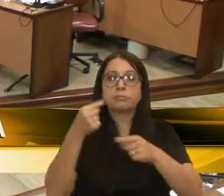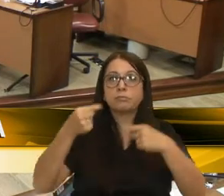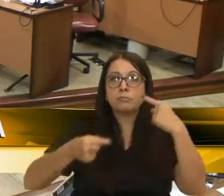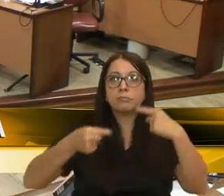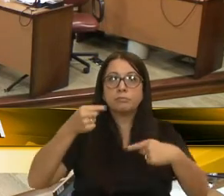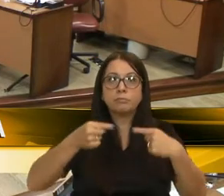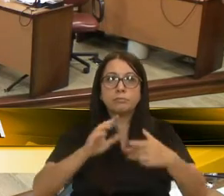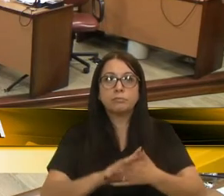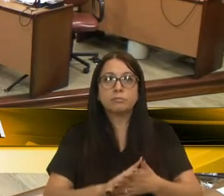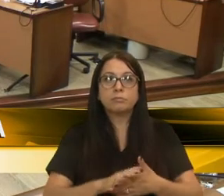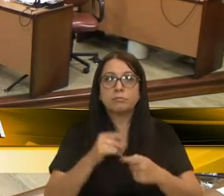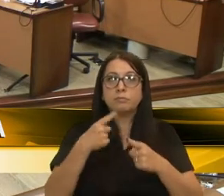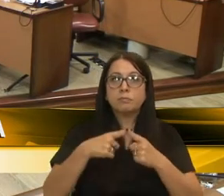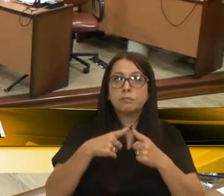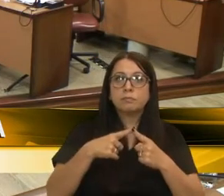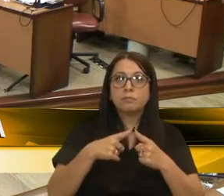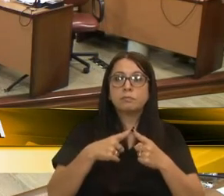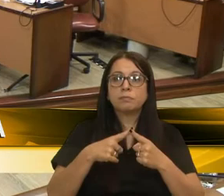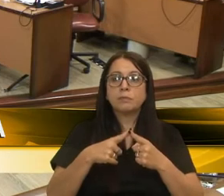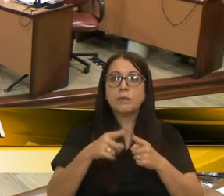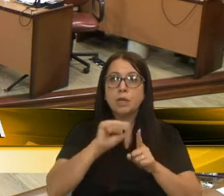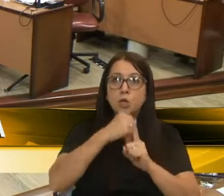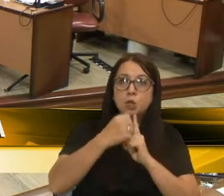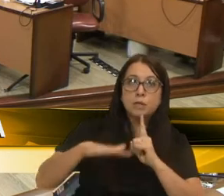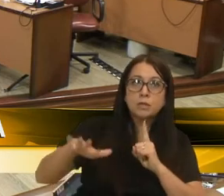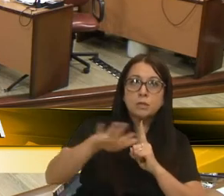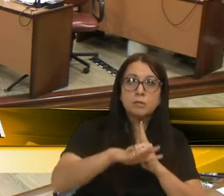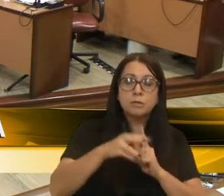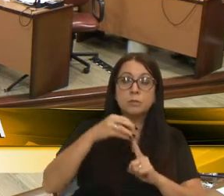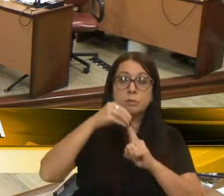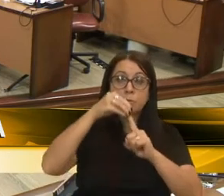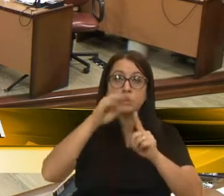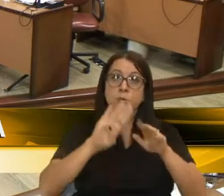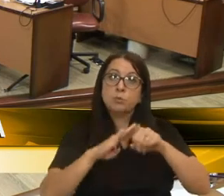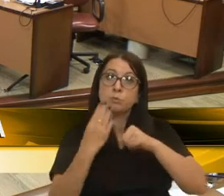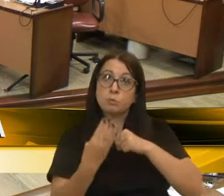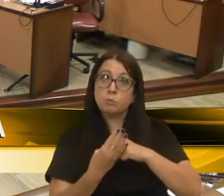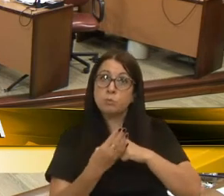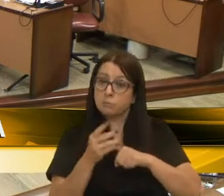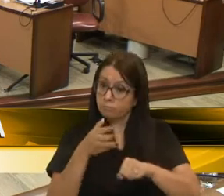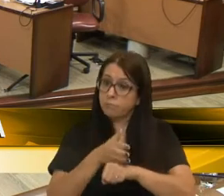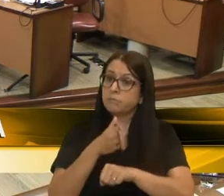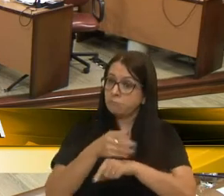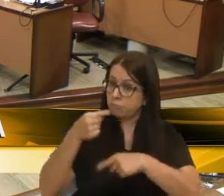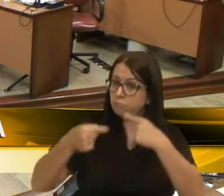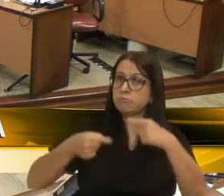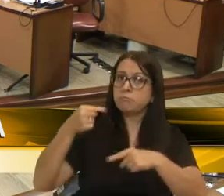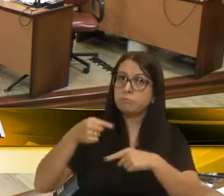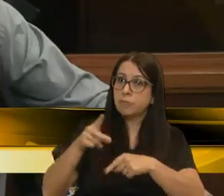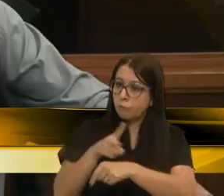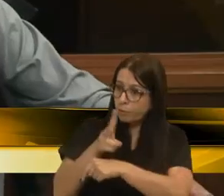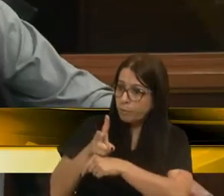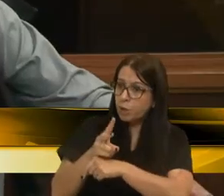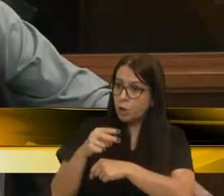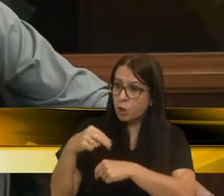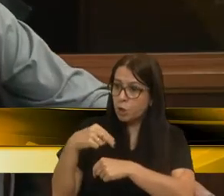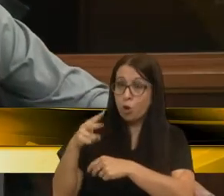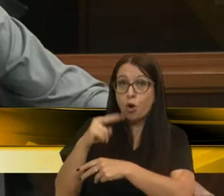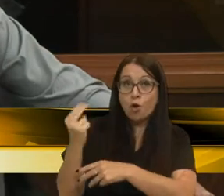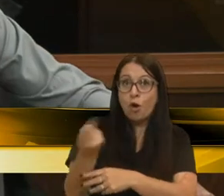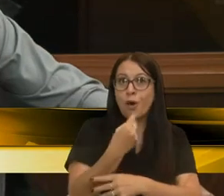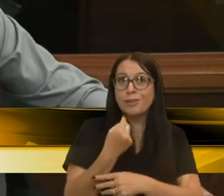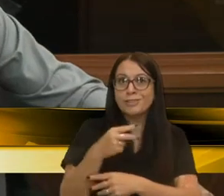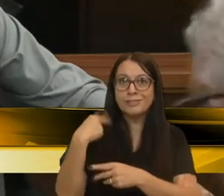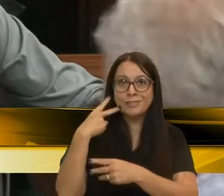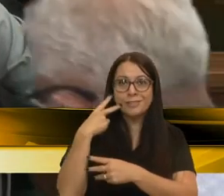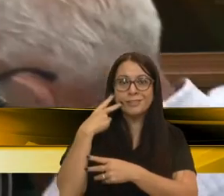debate, porque a sociedade, principalmente dos bairros, ela vai participar desse debate, ela vai procurar nós vereadores, ela vai se